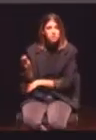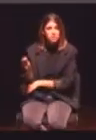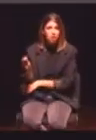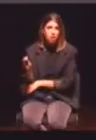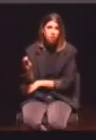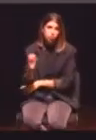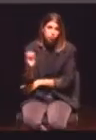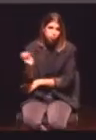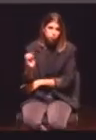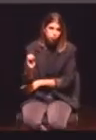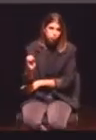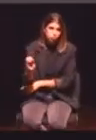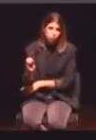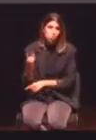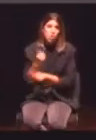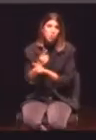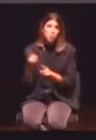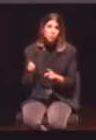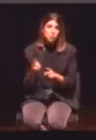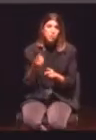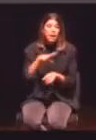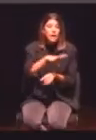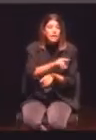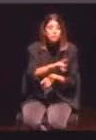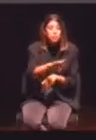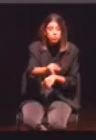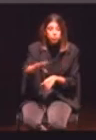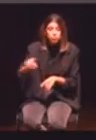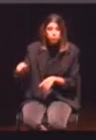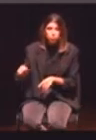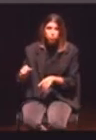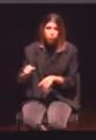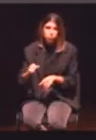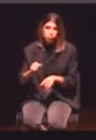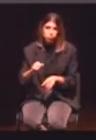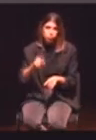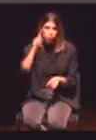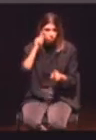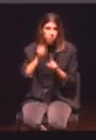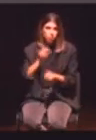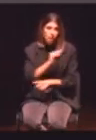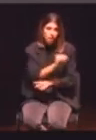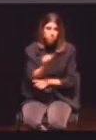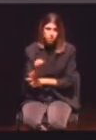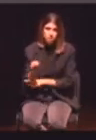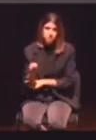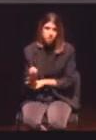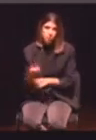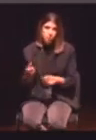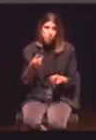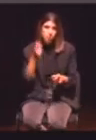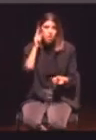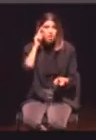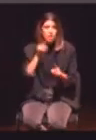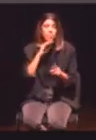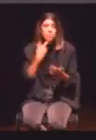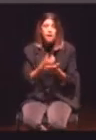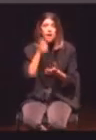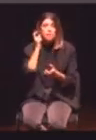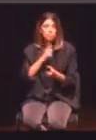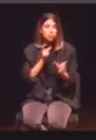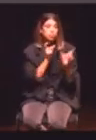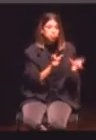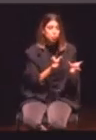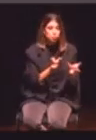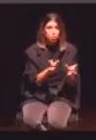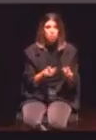pombais ou não, pois há muitos pontos críticos de alimentação na cidade. Esta prática, a alimentação, é proibida